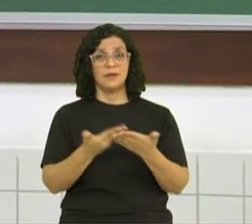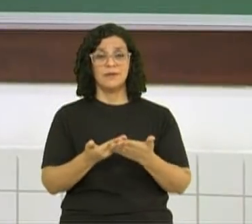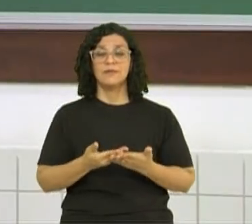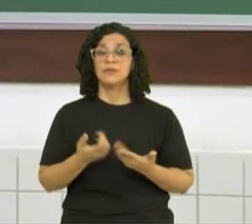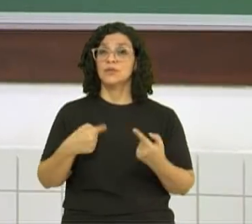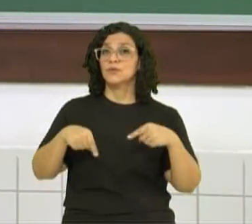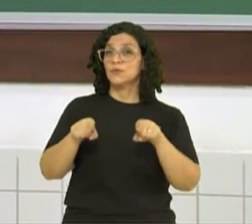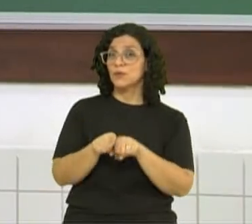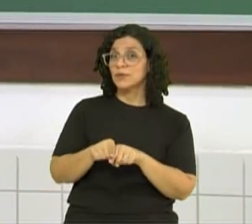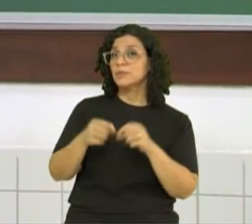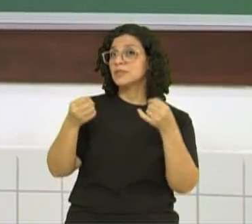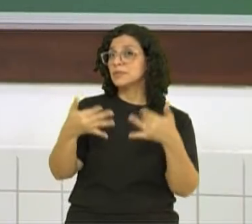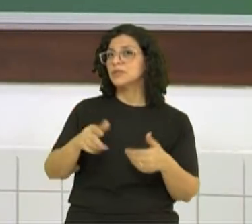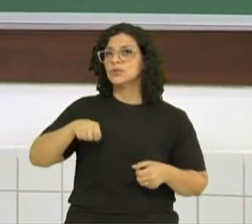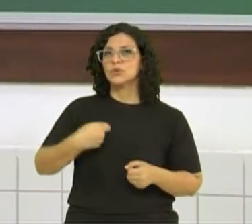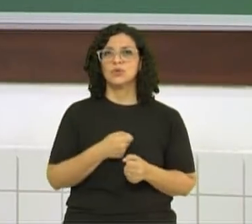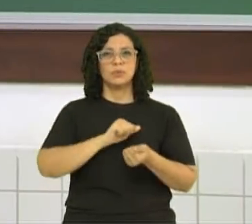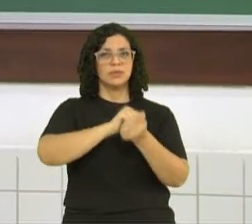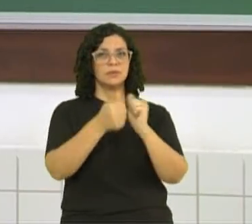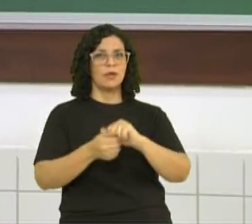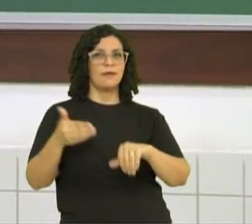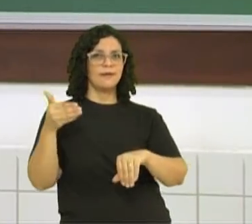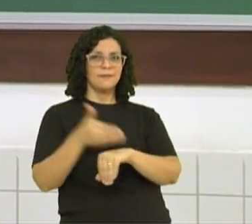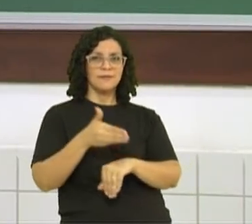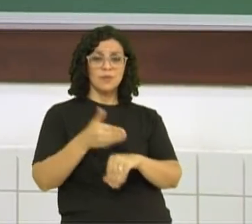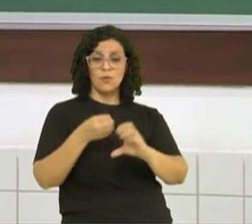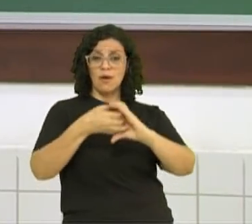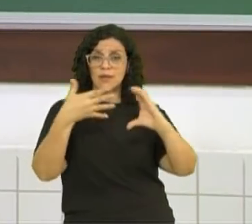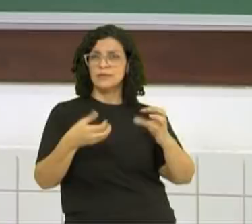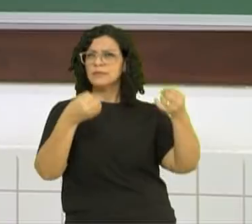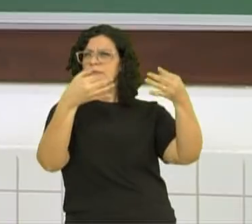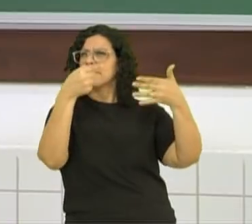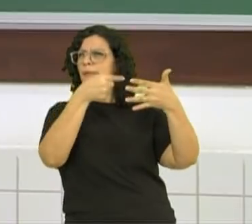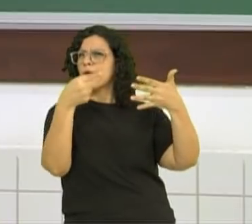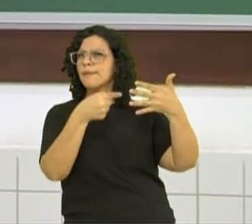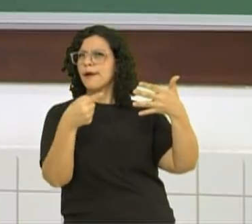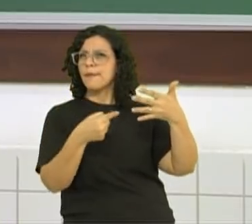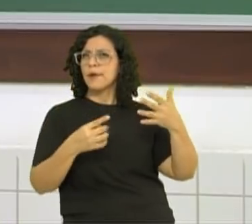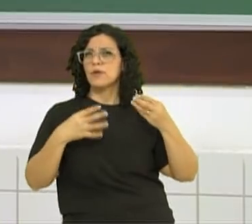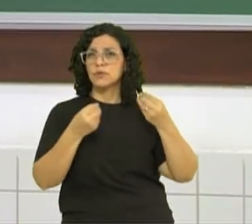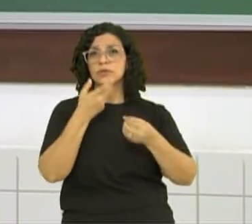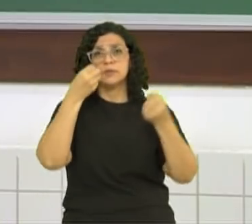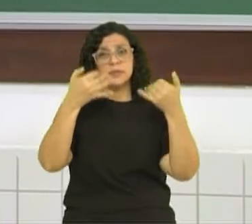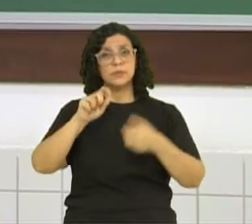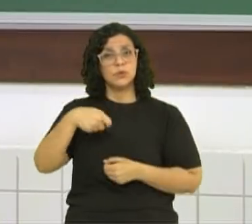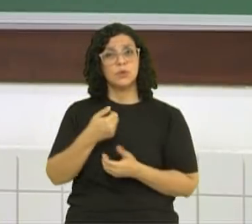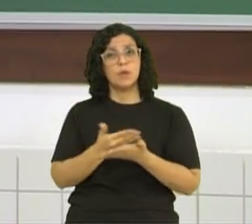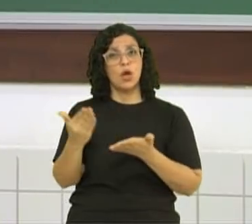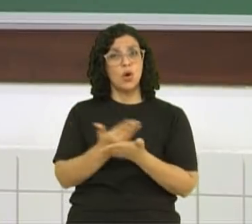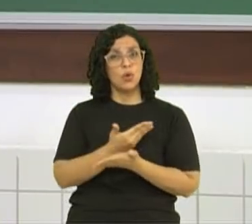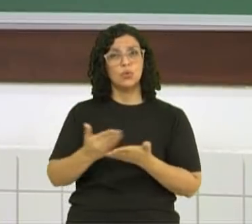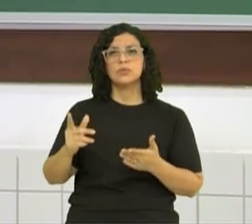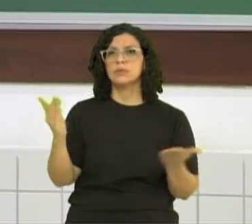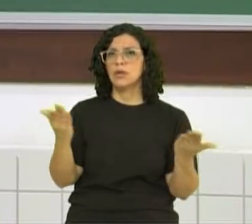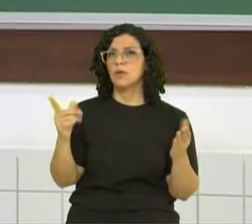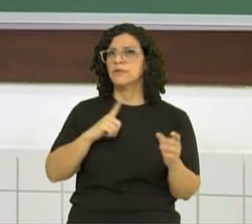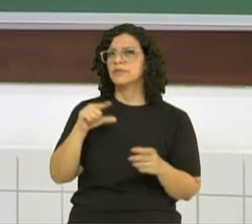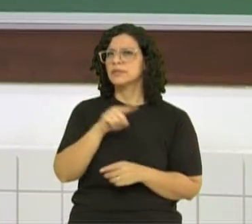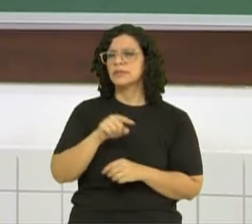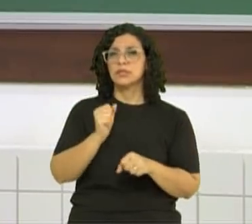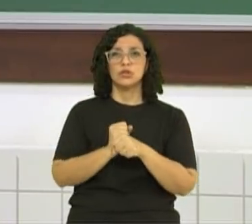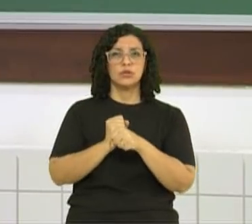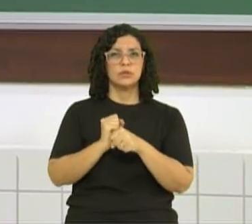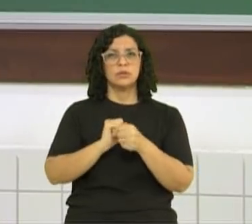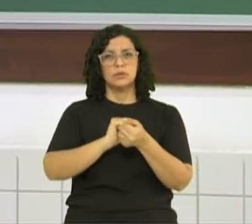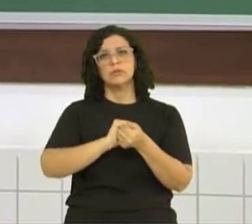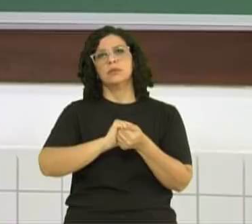que nós retomamos, falamos sobre os esportes de invasão, caracterizamos os esportes de invasão, falamos sobre alguns desses esportes. Então, esporte de invasão,